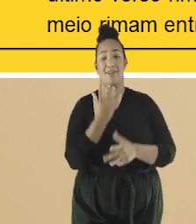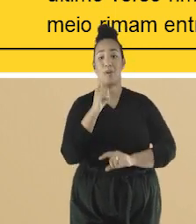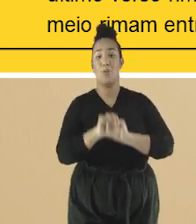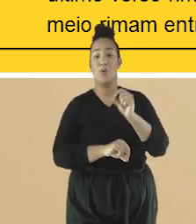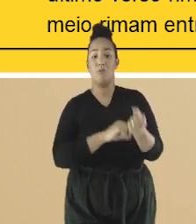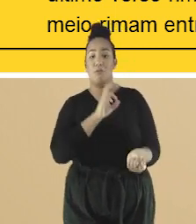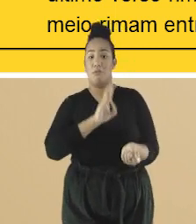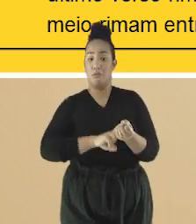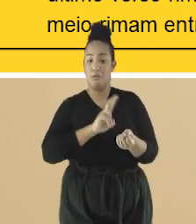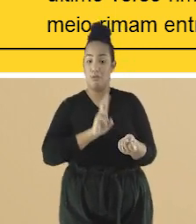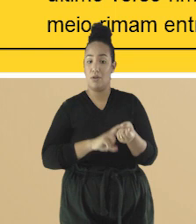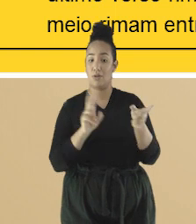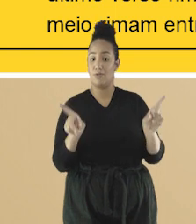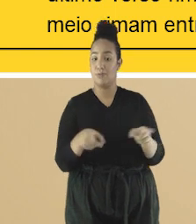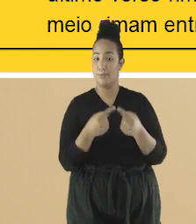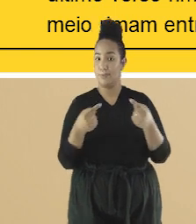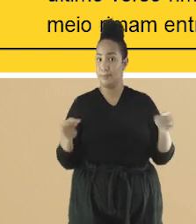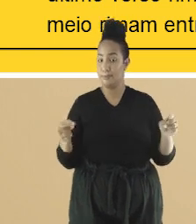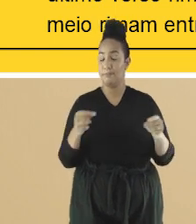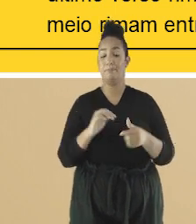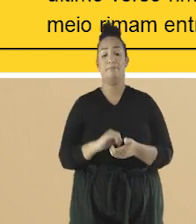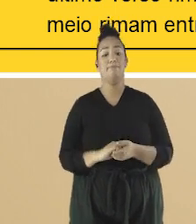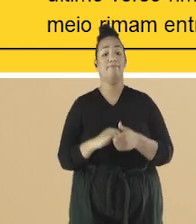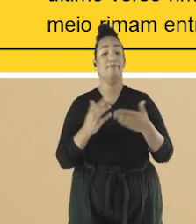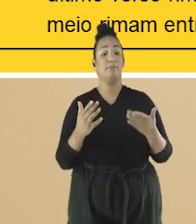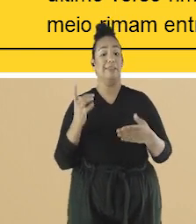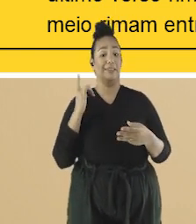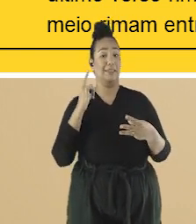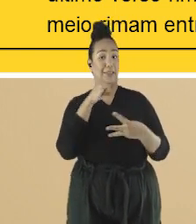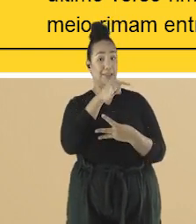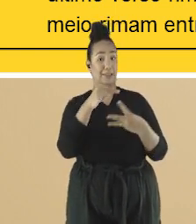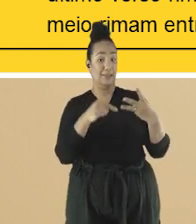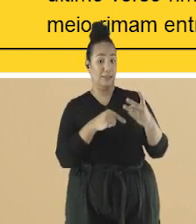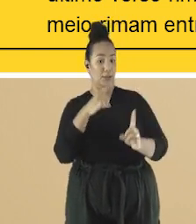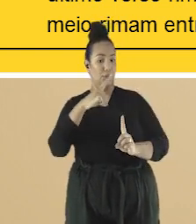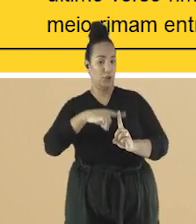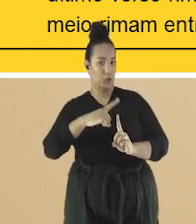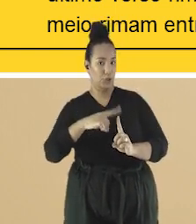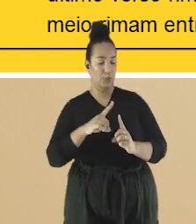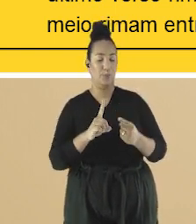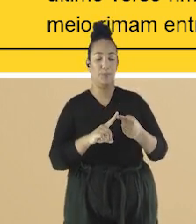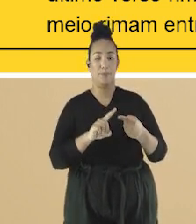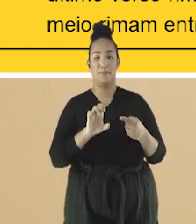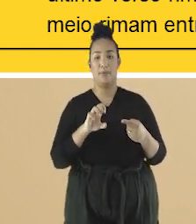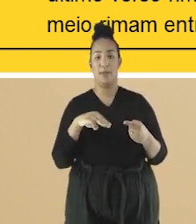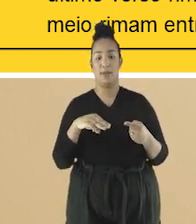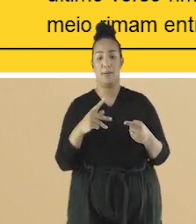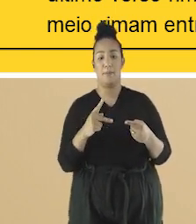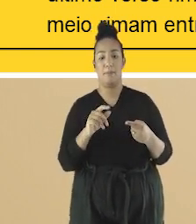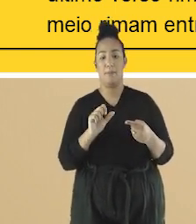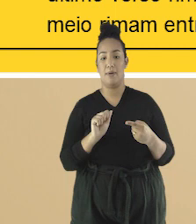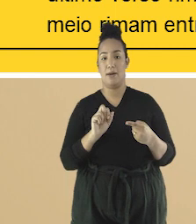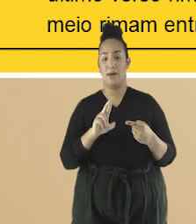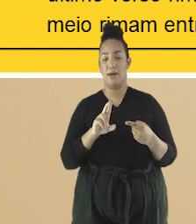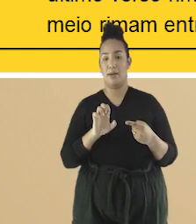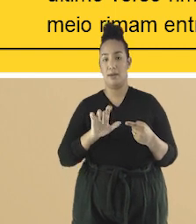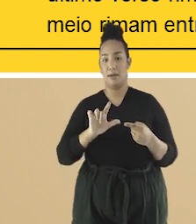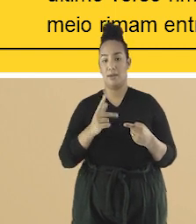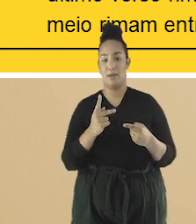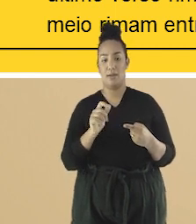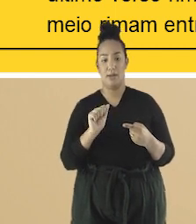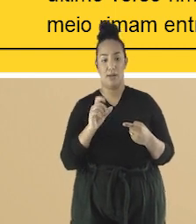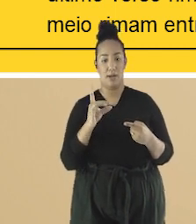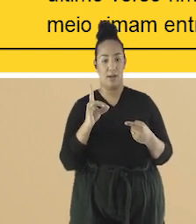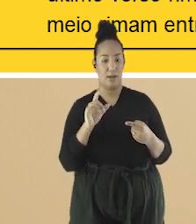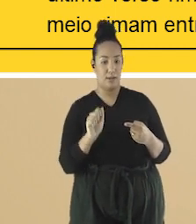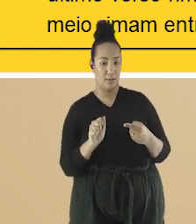musicalidade. 3 das formas mais utilizadas de rima, caso o poeta as utilize, são emparelhada, na